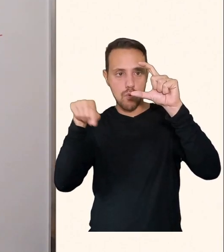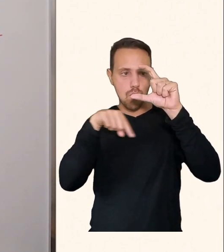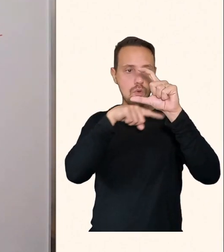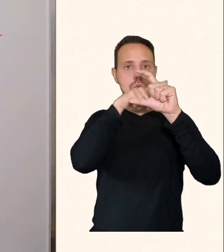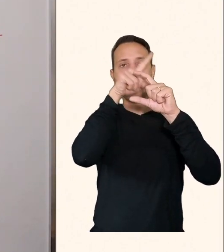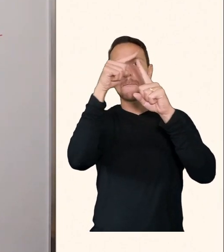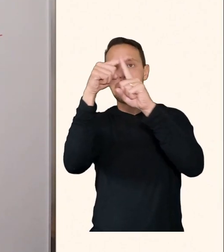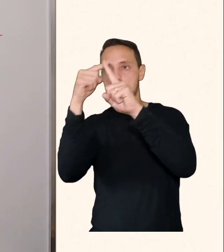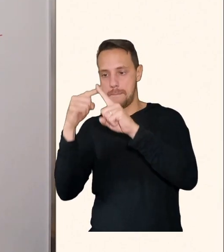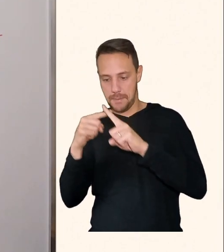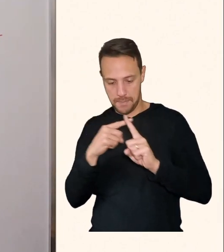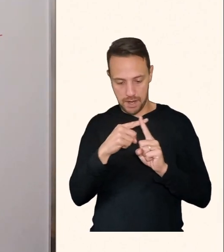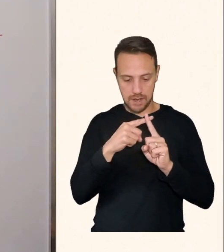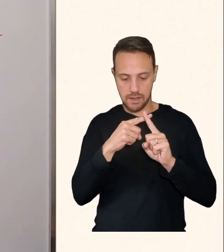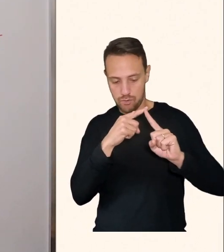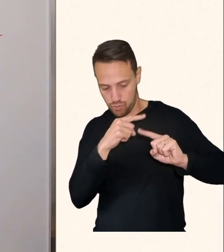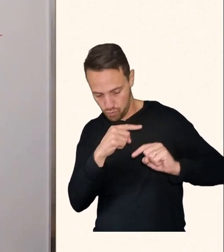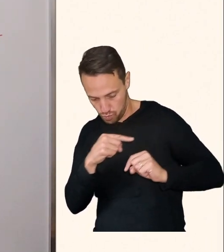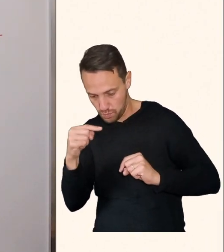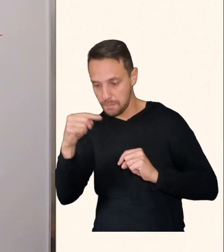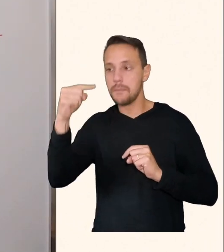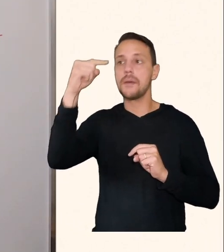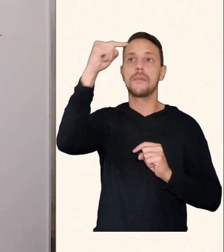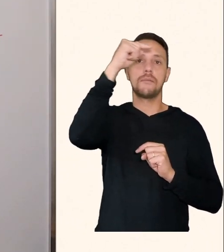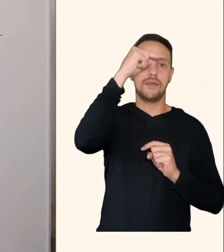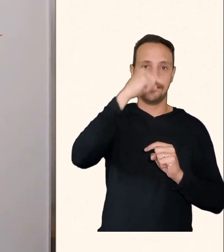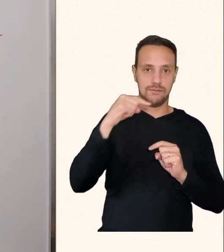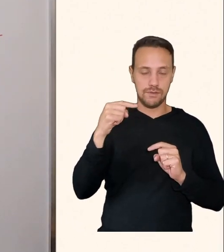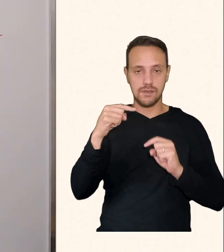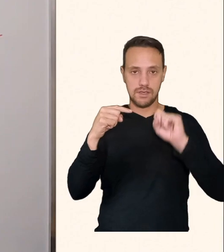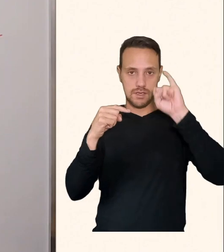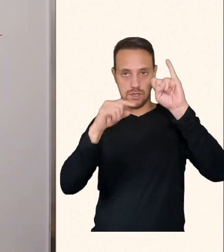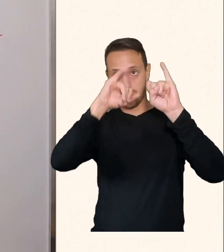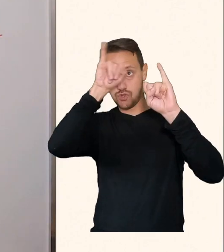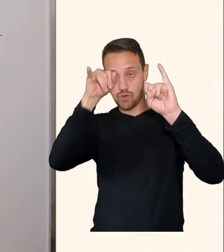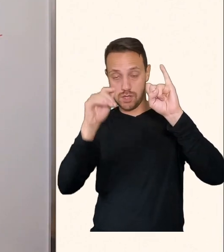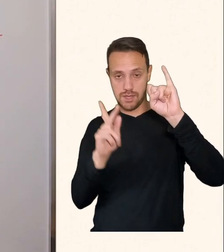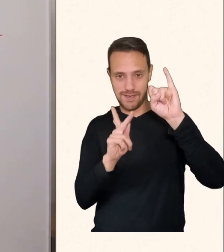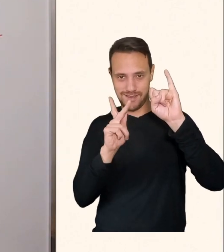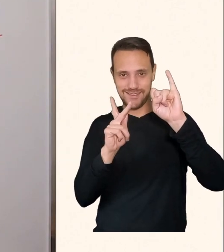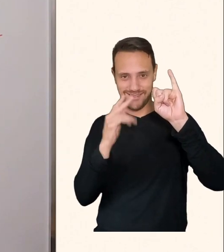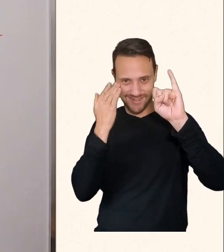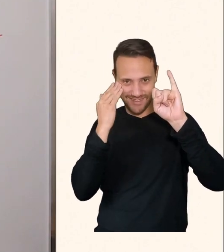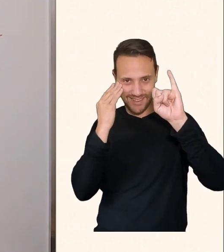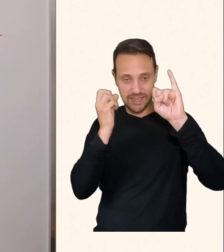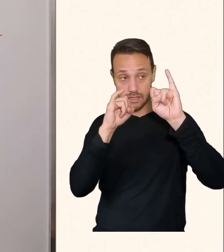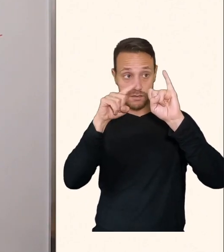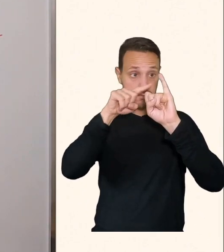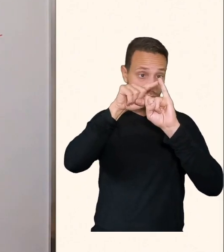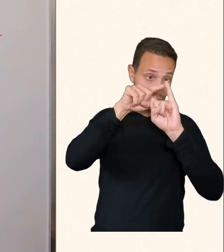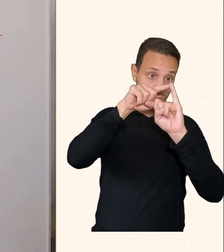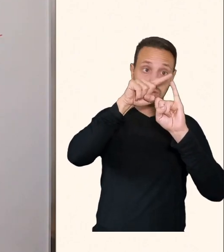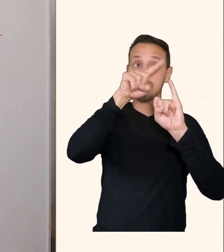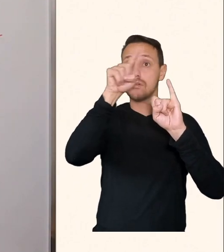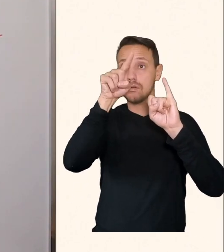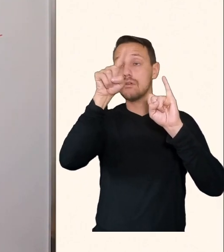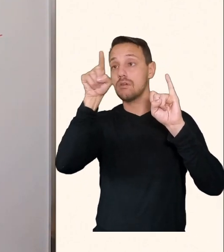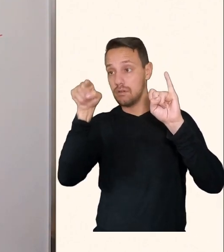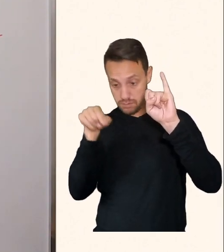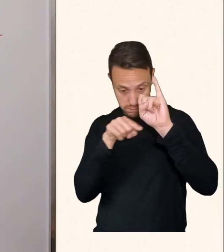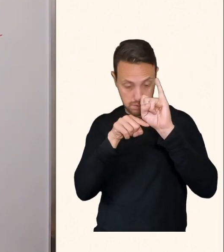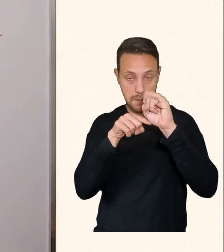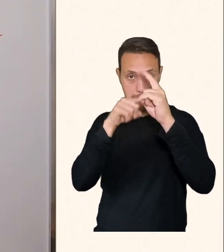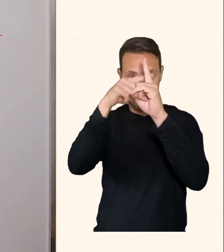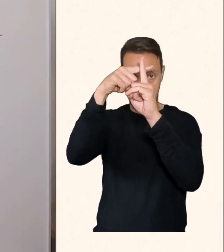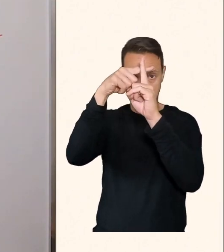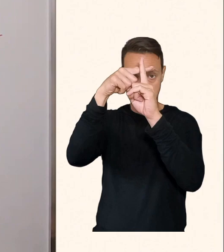no sentido que ele vai de I para J, de J para K é positivo, no sentido que volta é negativo. Essa regrinha é mnemônica